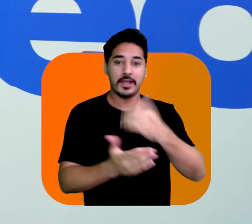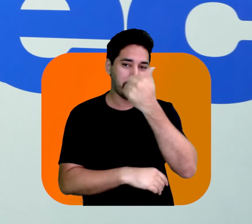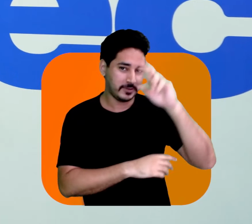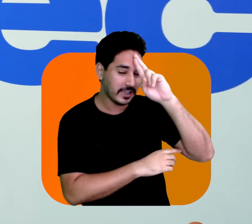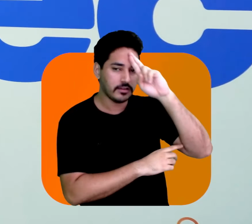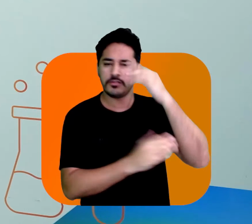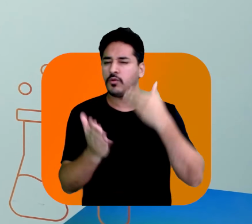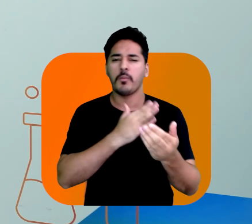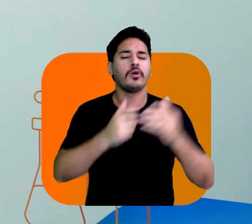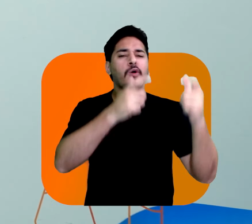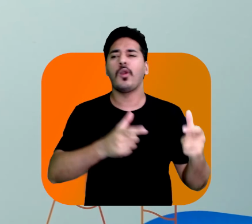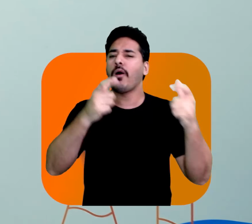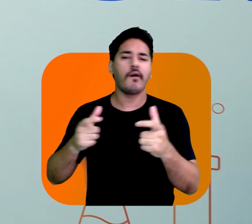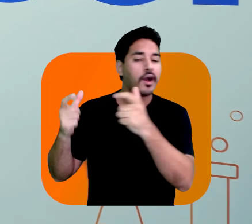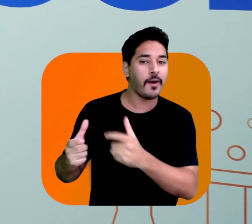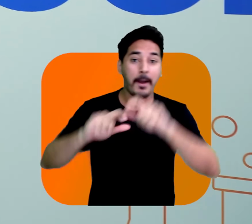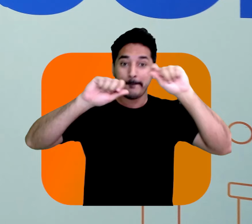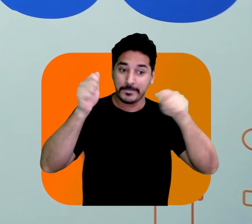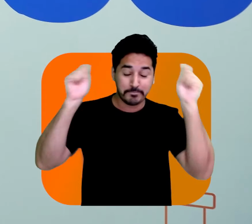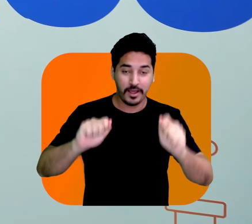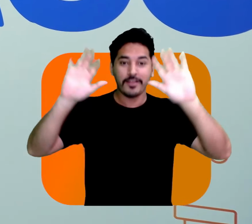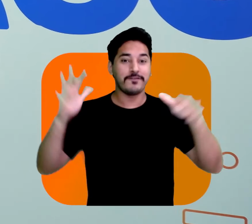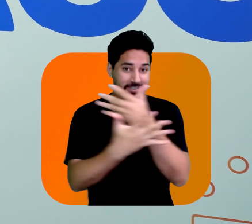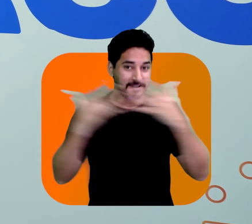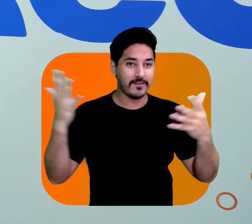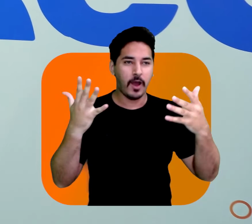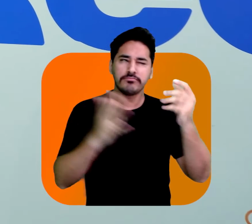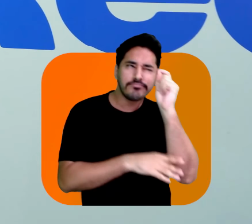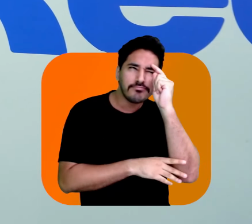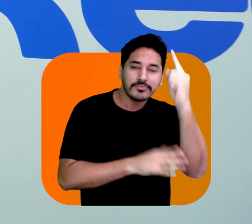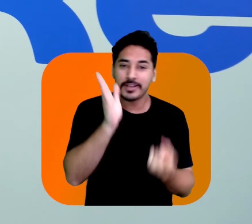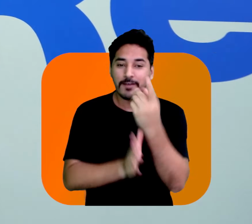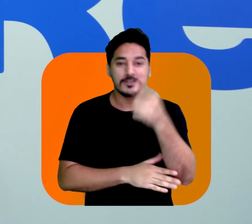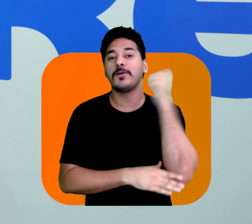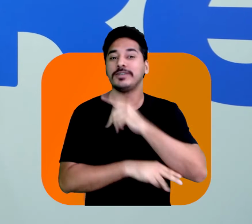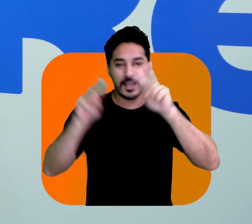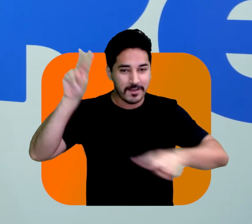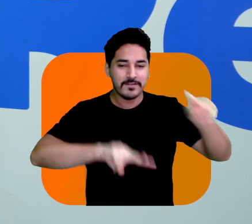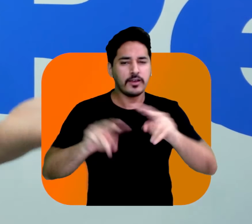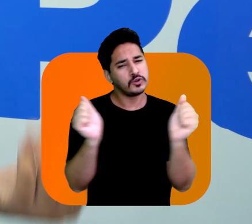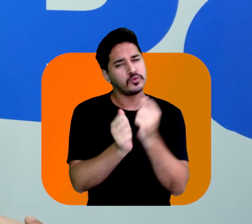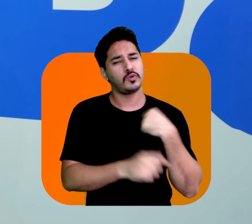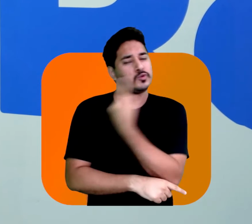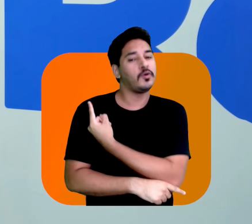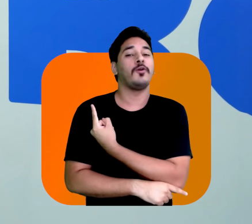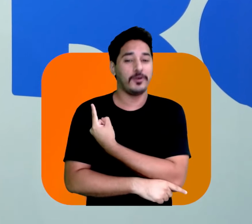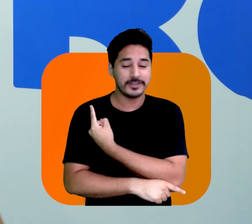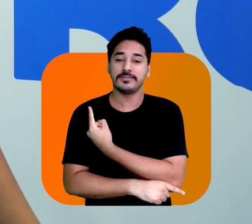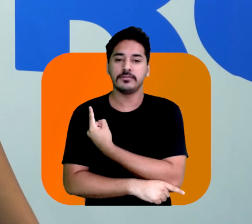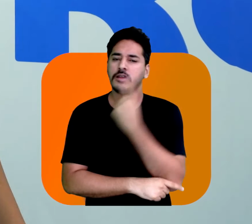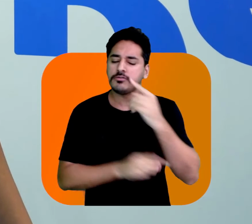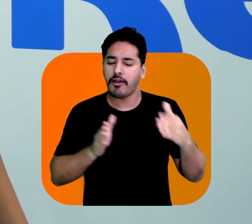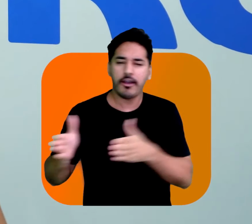9h ao meio-dia. Não importa onde você esteja, a magia do Festival de Invenção e Criatividade está ao seu alcance. Junte-se a nós